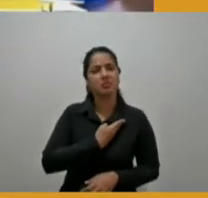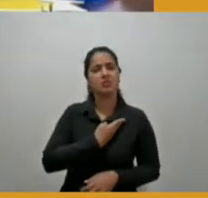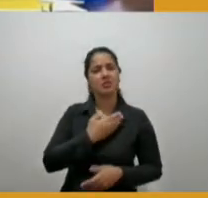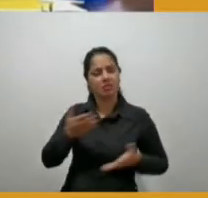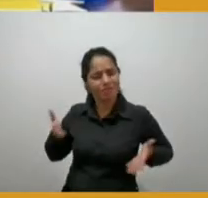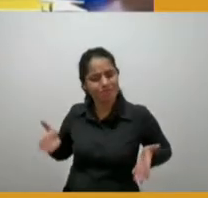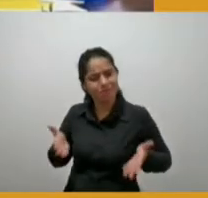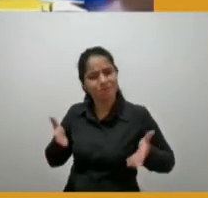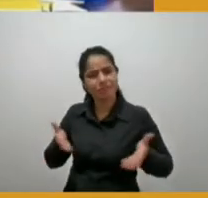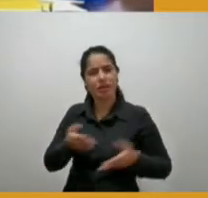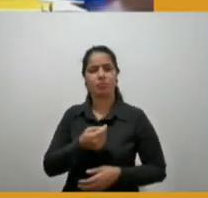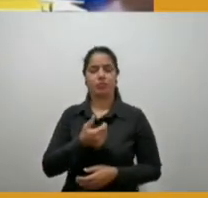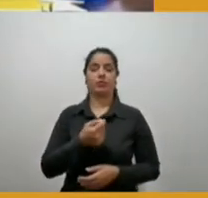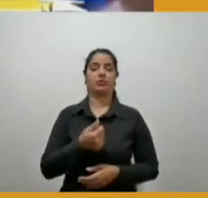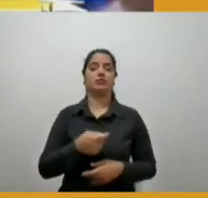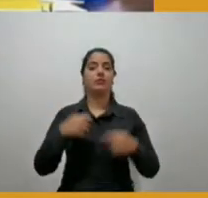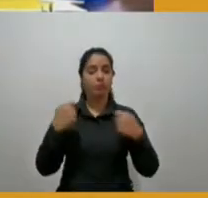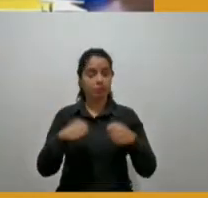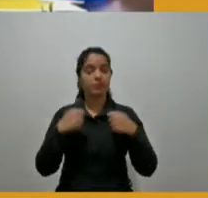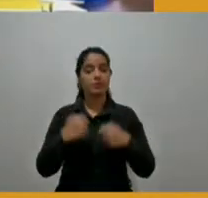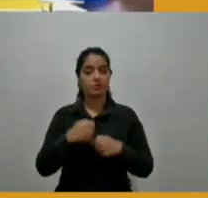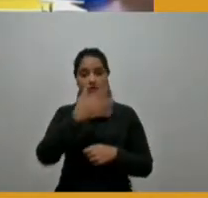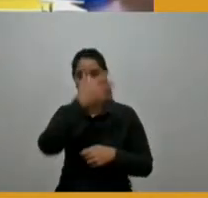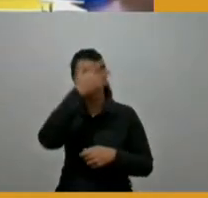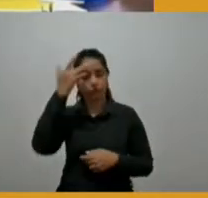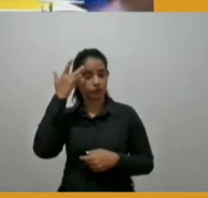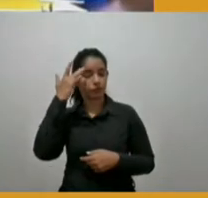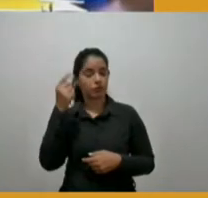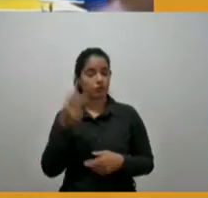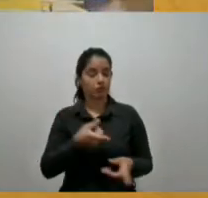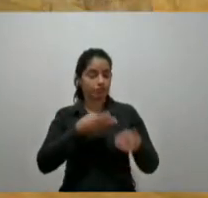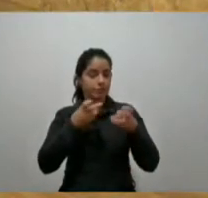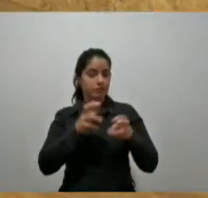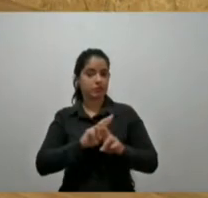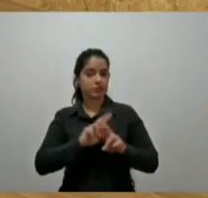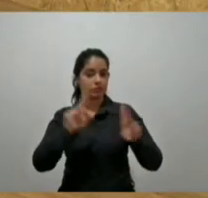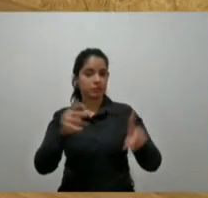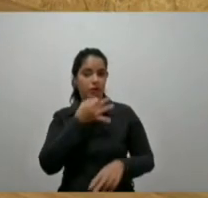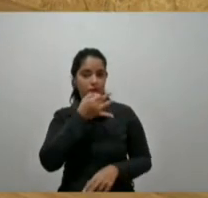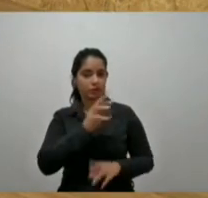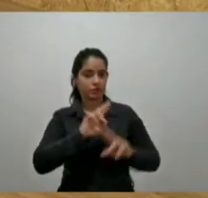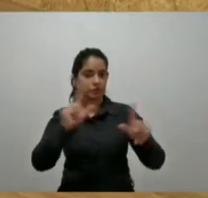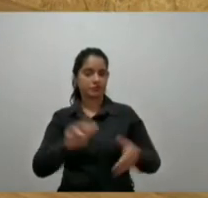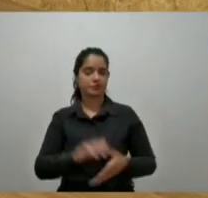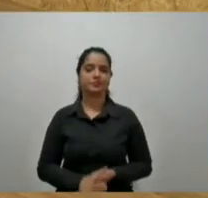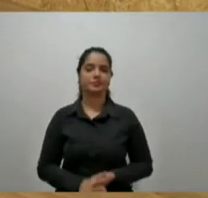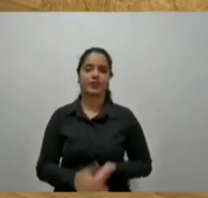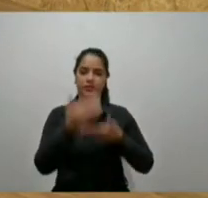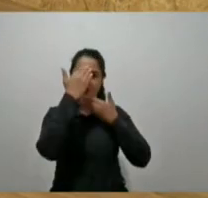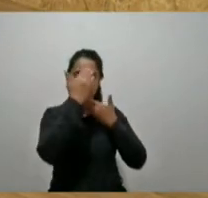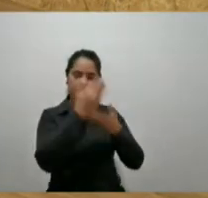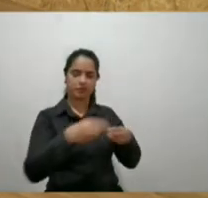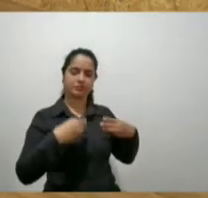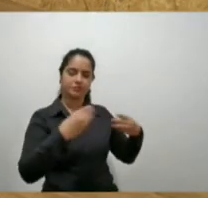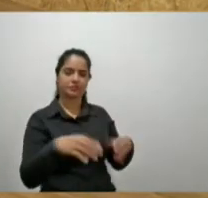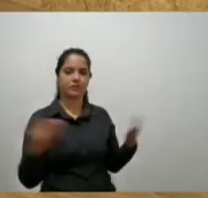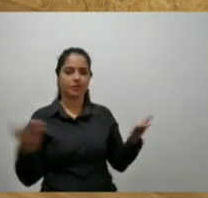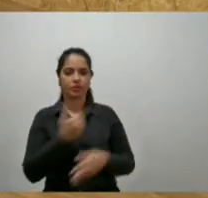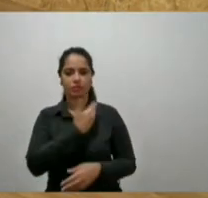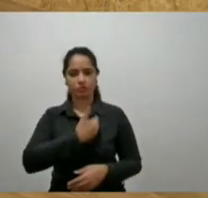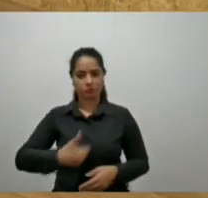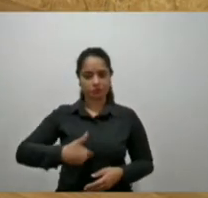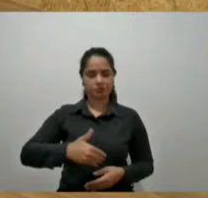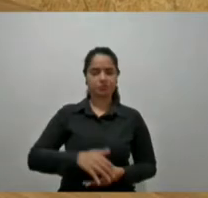gente. Não é isso, Zé Armando? Obrigado. Bacana, ministro. Obrigado. Agora, sim, governador, a gente sabe que o Estado ele tem